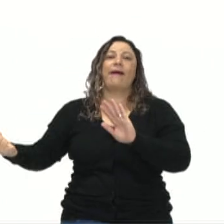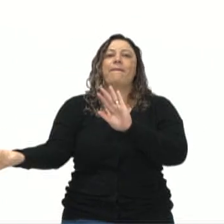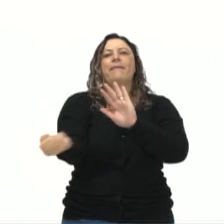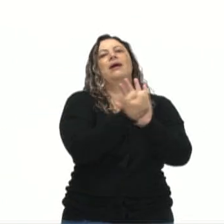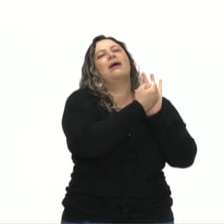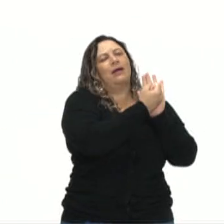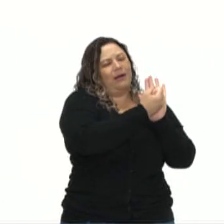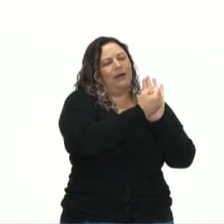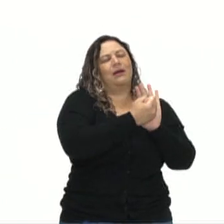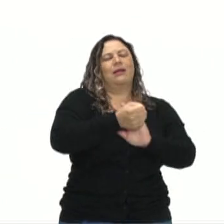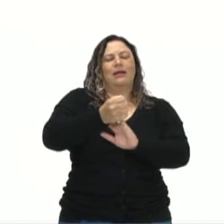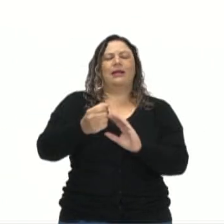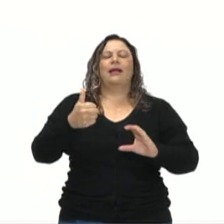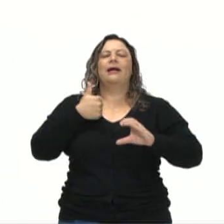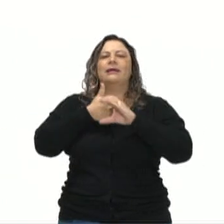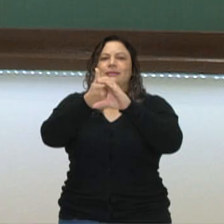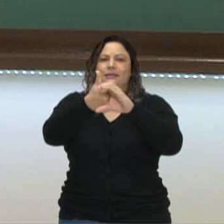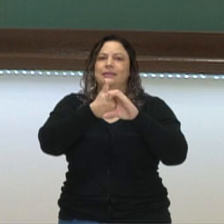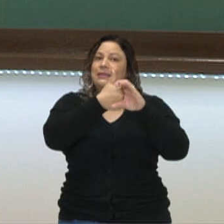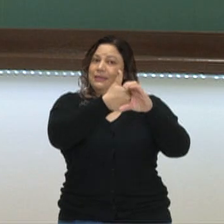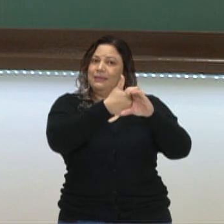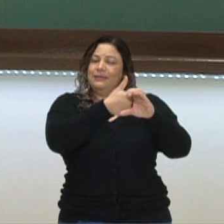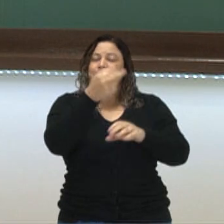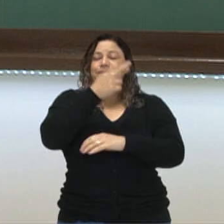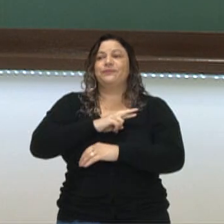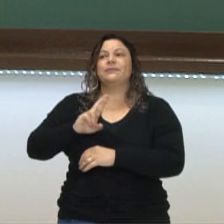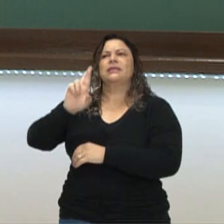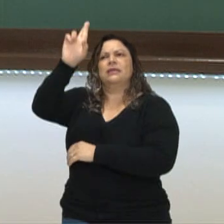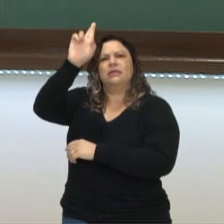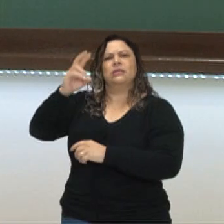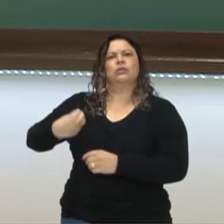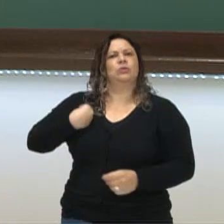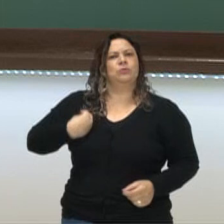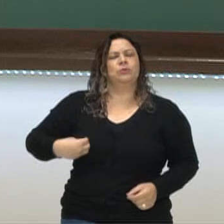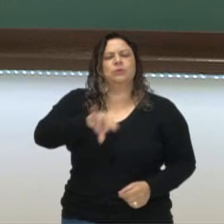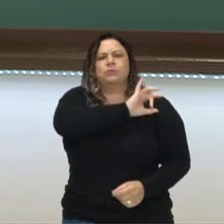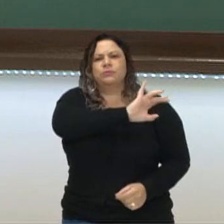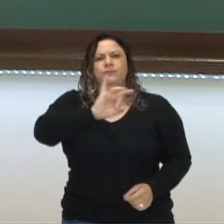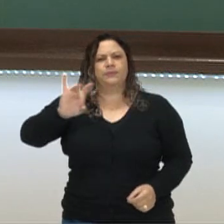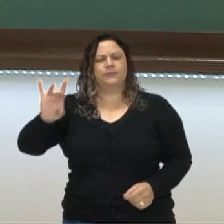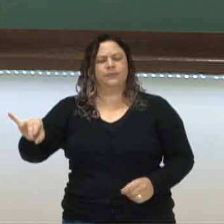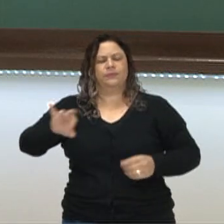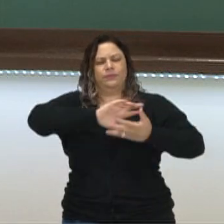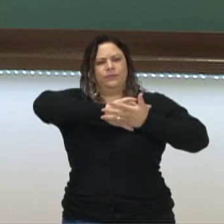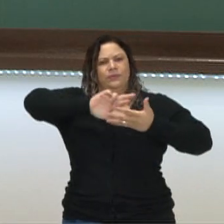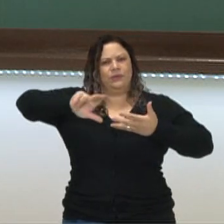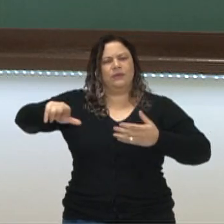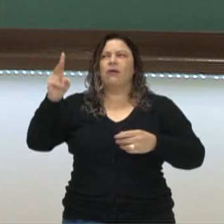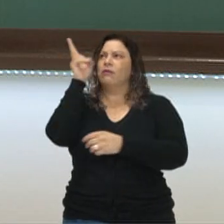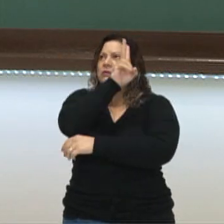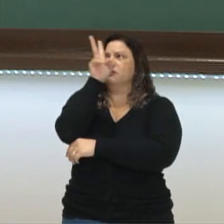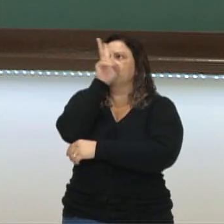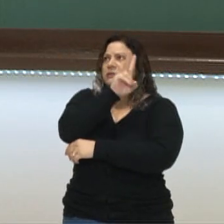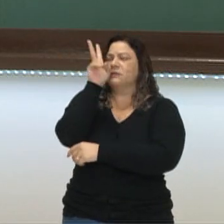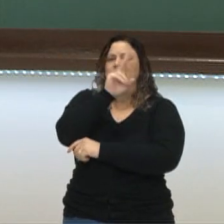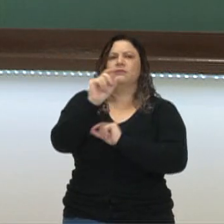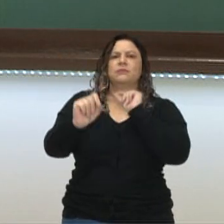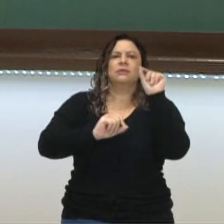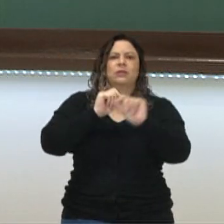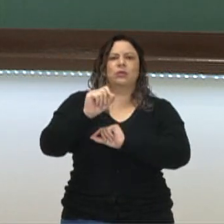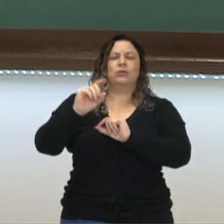marcadamente cristã, né? A religião se fazia presente em todos os aspectos, né? Vamos lembrar do